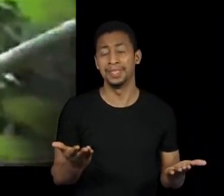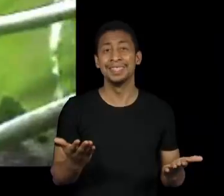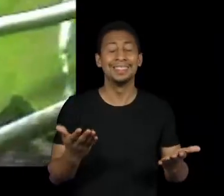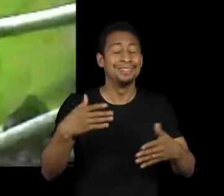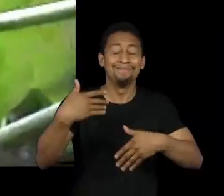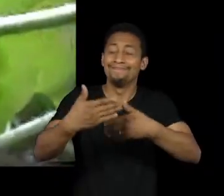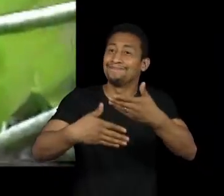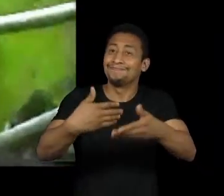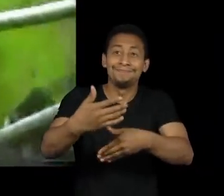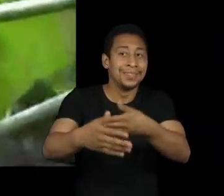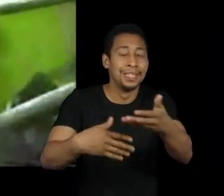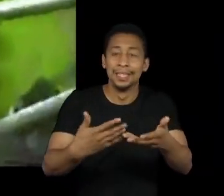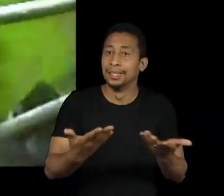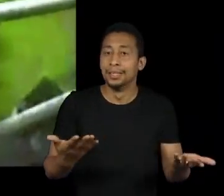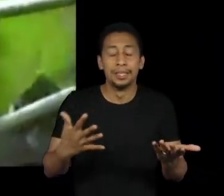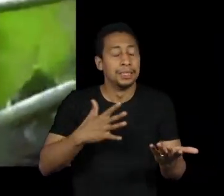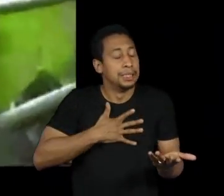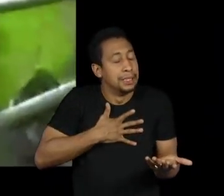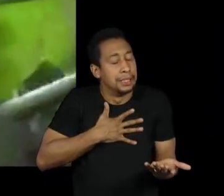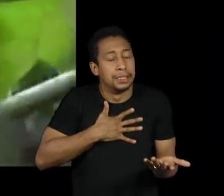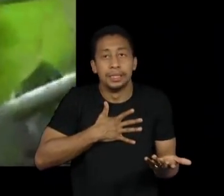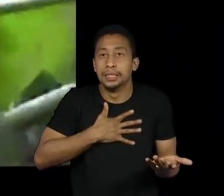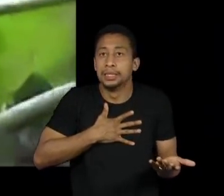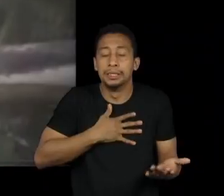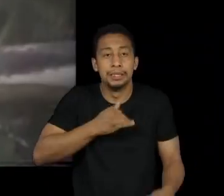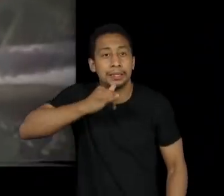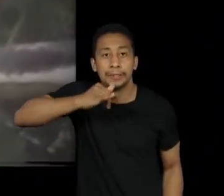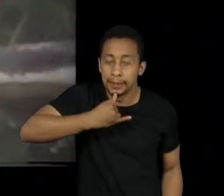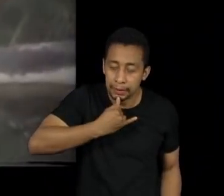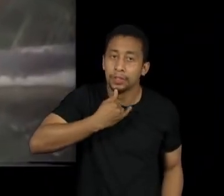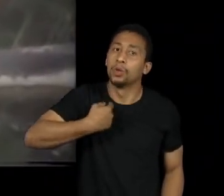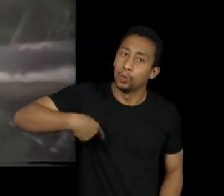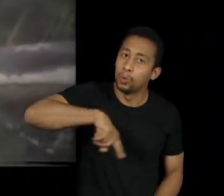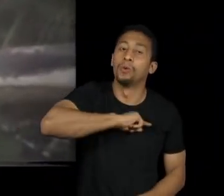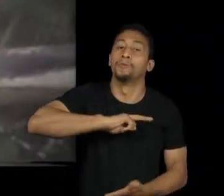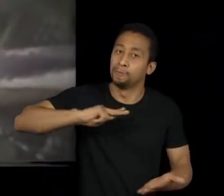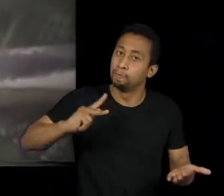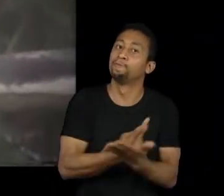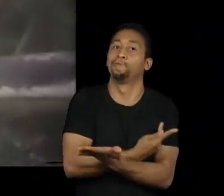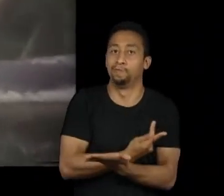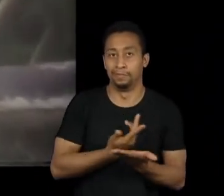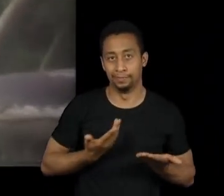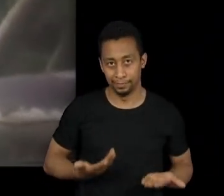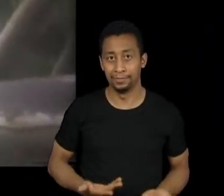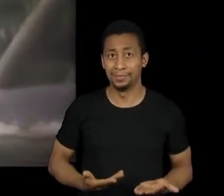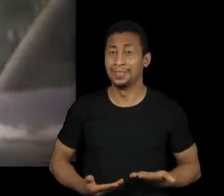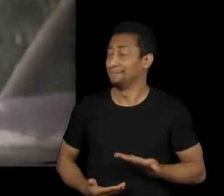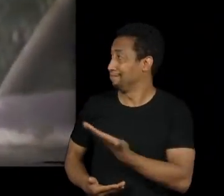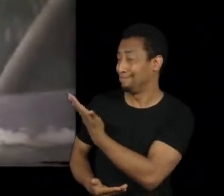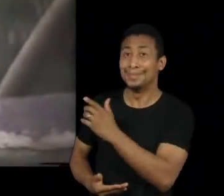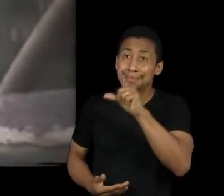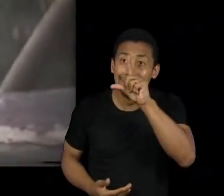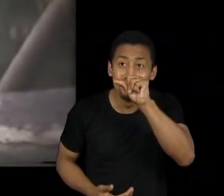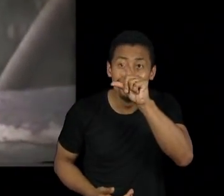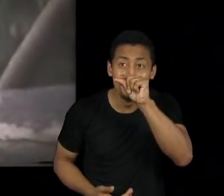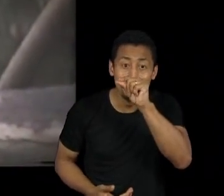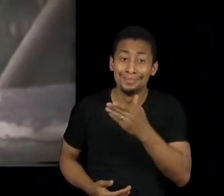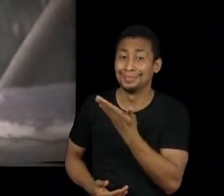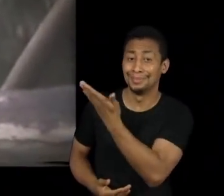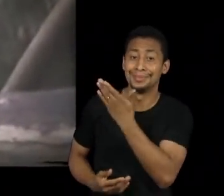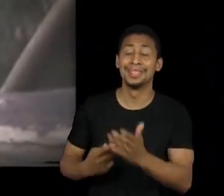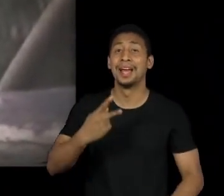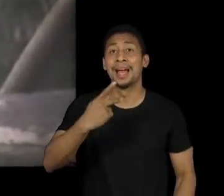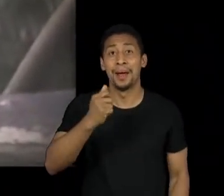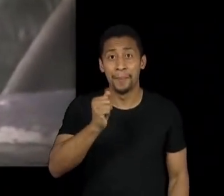deixar isso nos impactar. Nós falhamos. E deixar a Claravis se tornou o